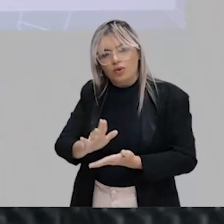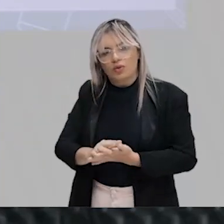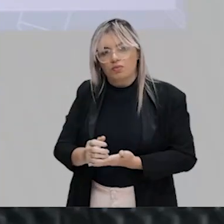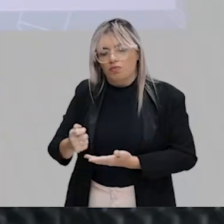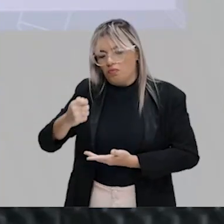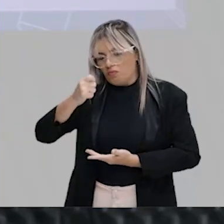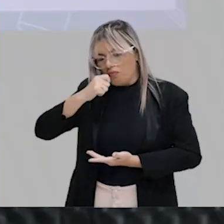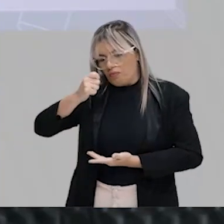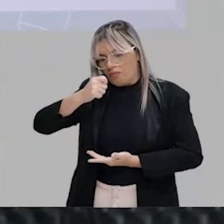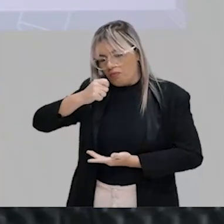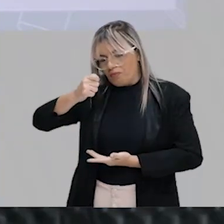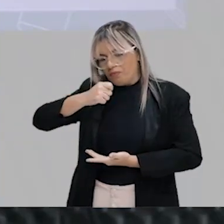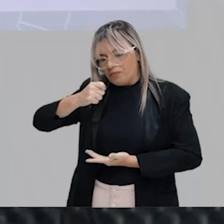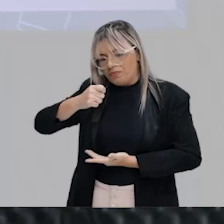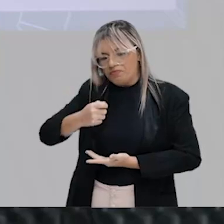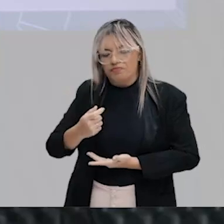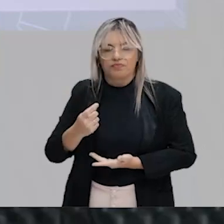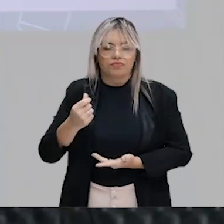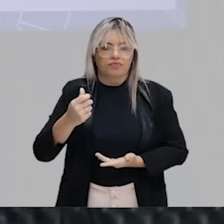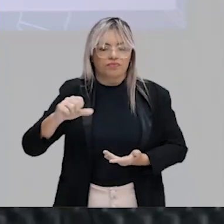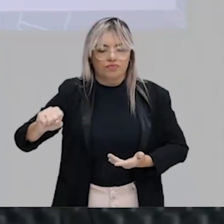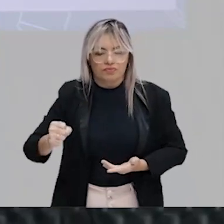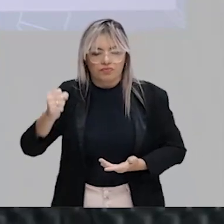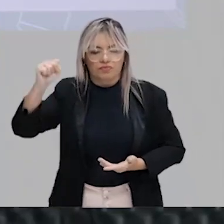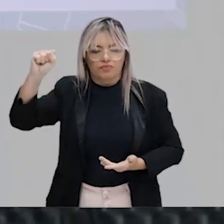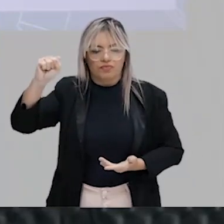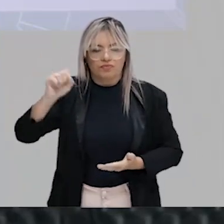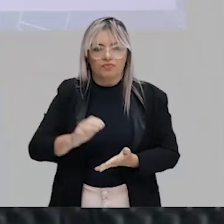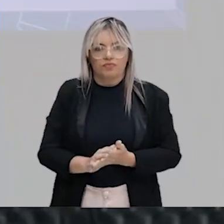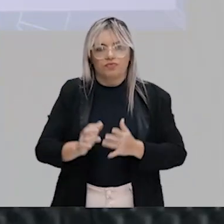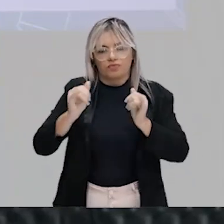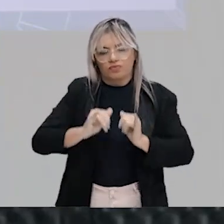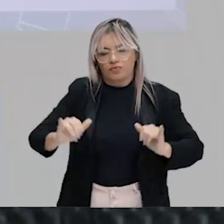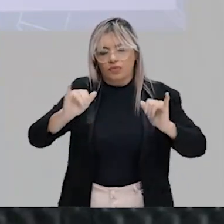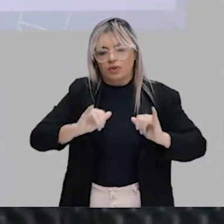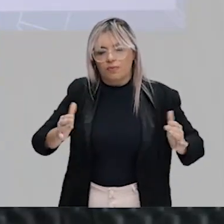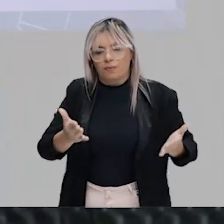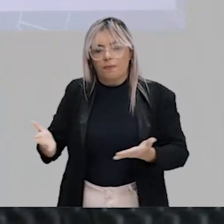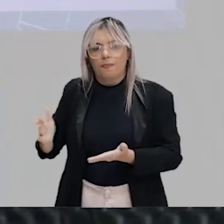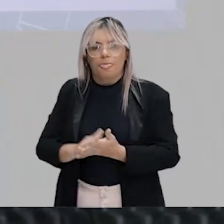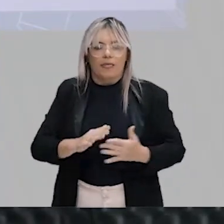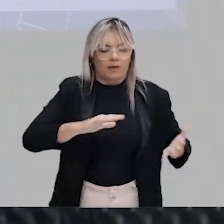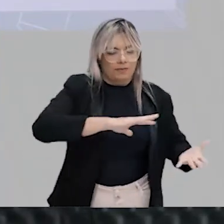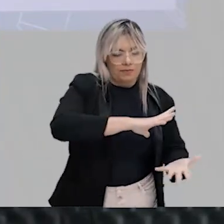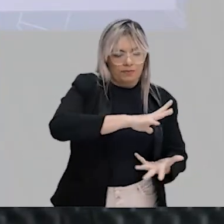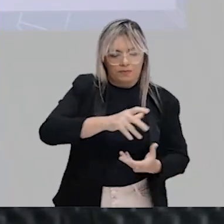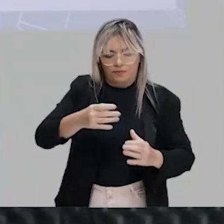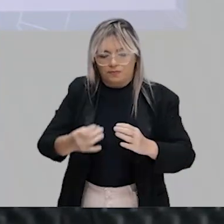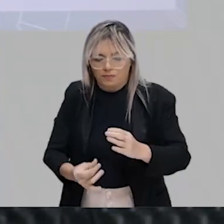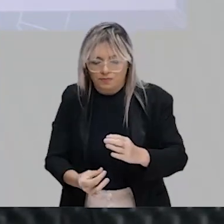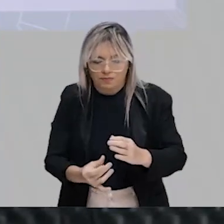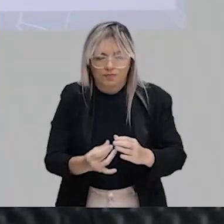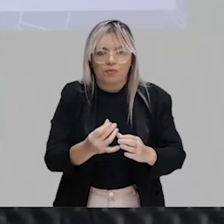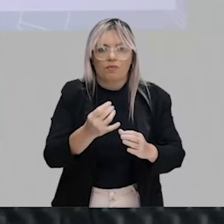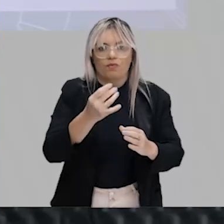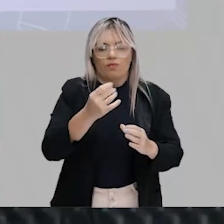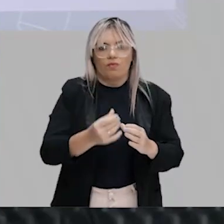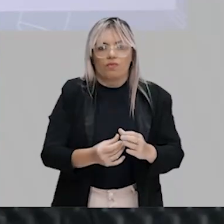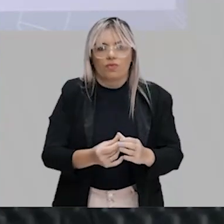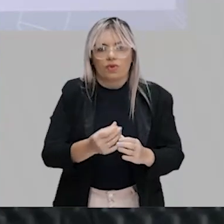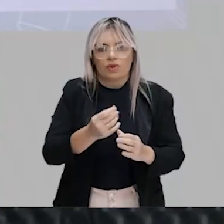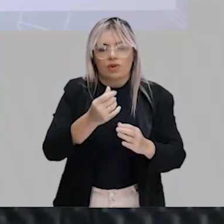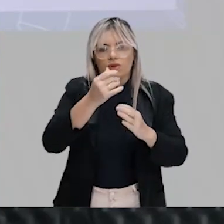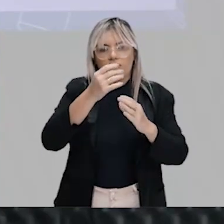dinheiro, o sucesso e a propaganda. Então, o mundo capitalista, a mídia, ela vai abocanhando, ela acontece de